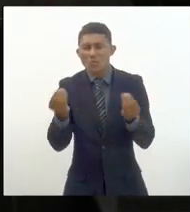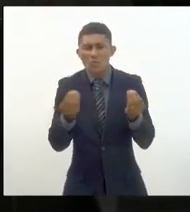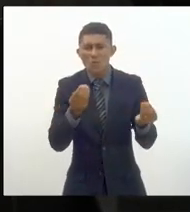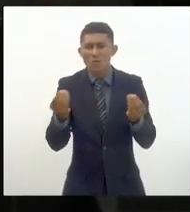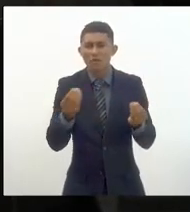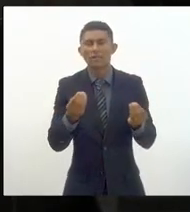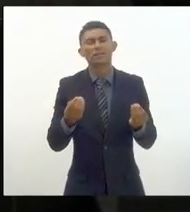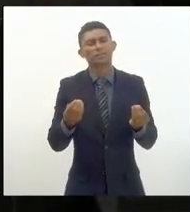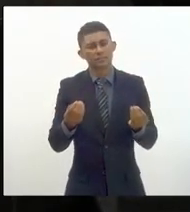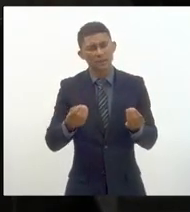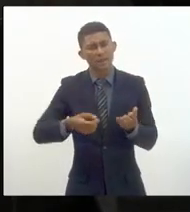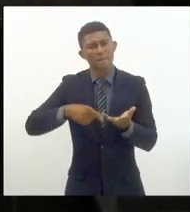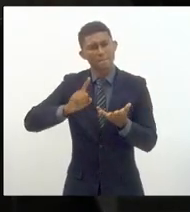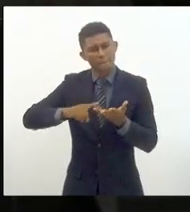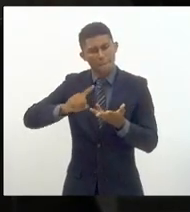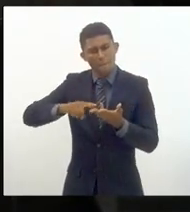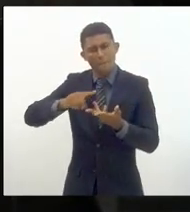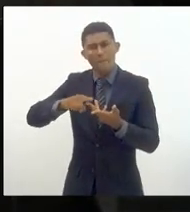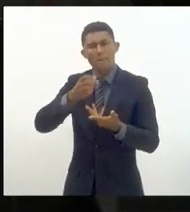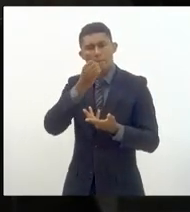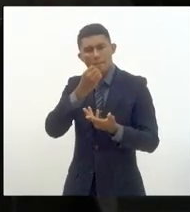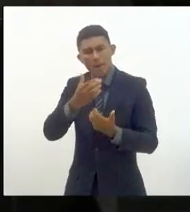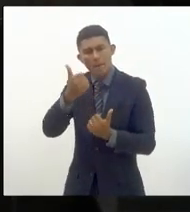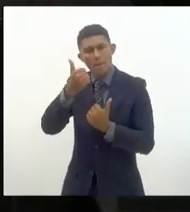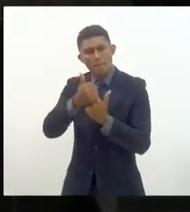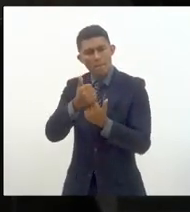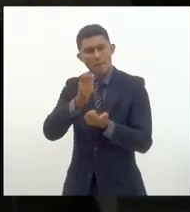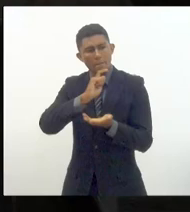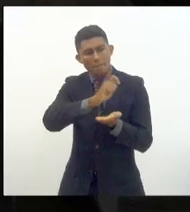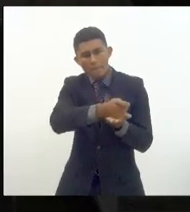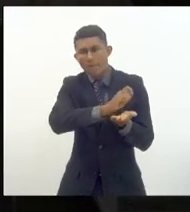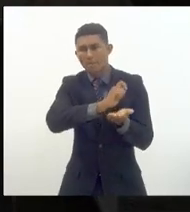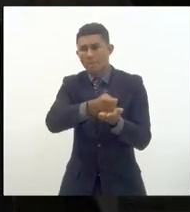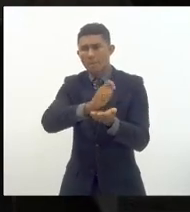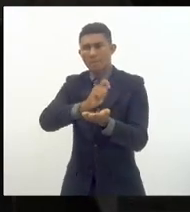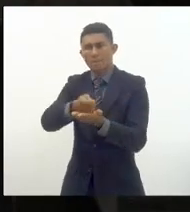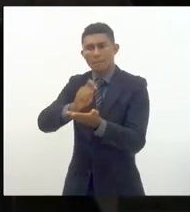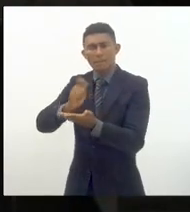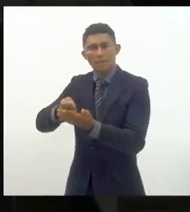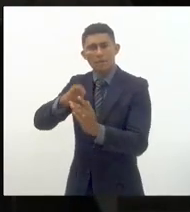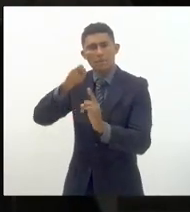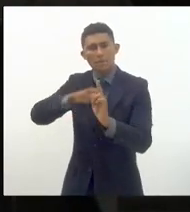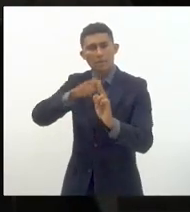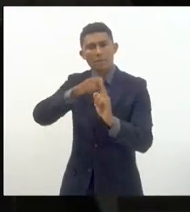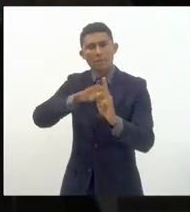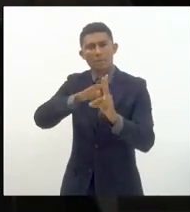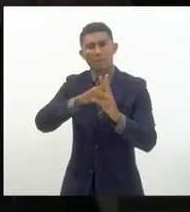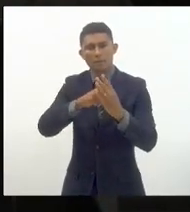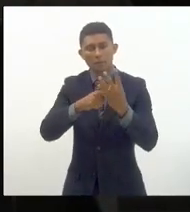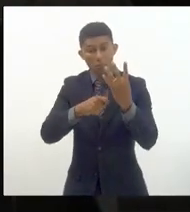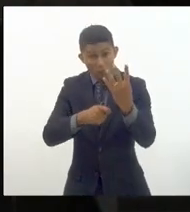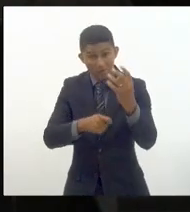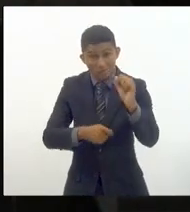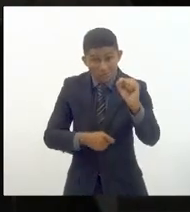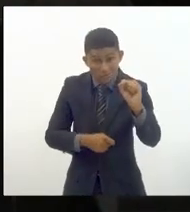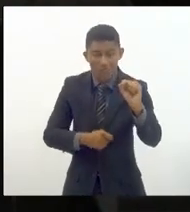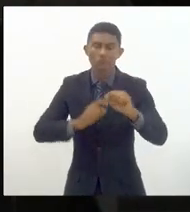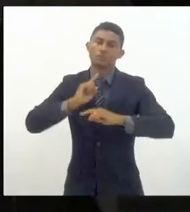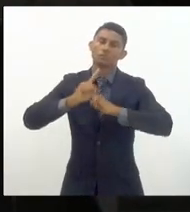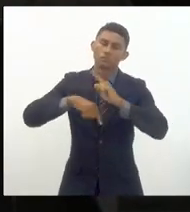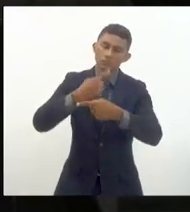Conte com os benefícios e vantagens sendo pagos gradualmente ao longo de 48 meses depois adormecemos da Lei